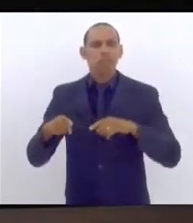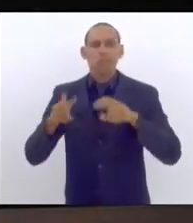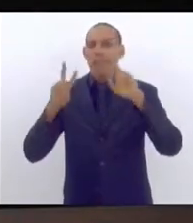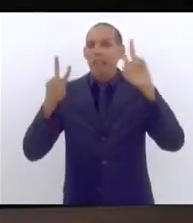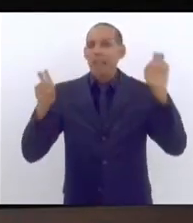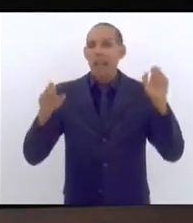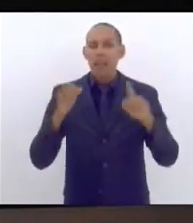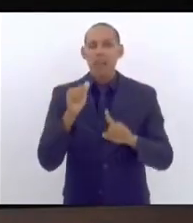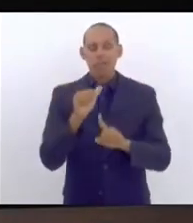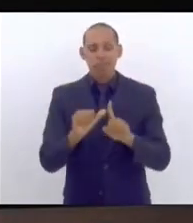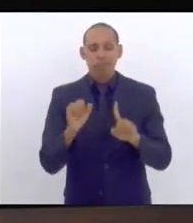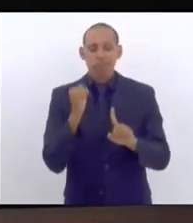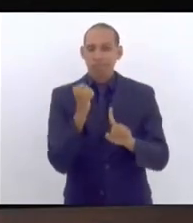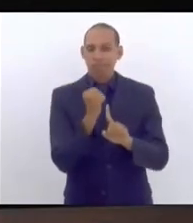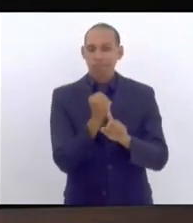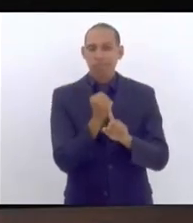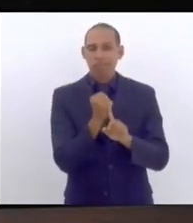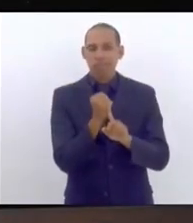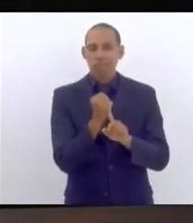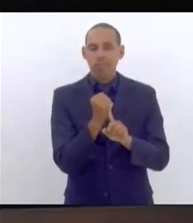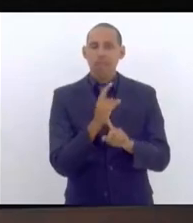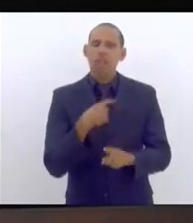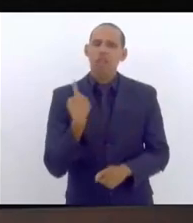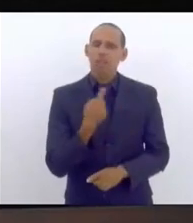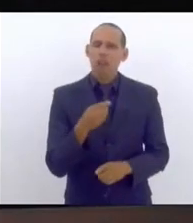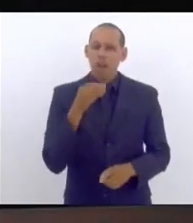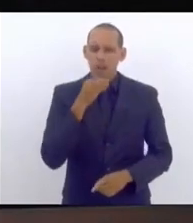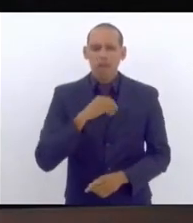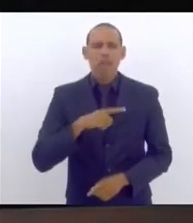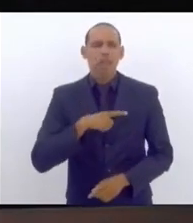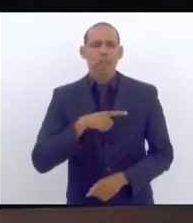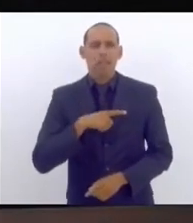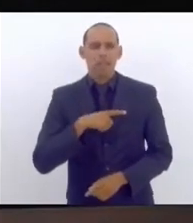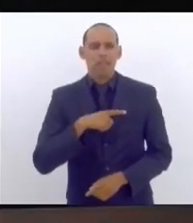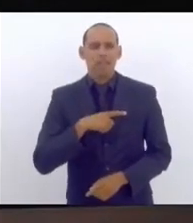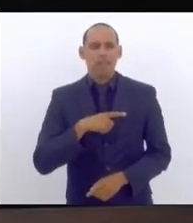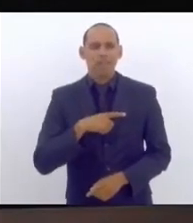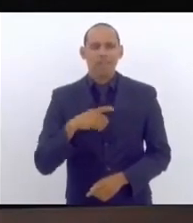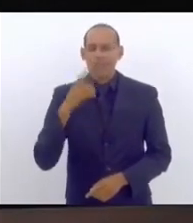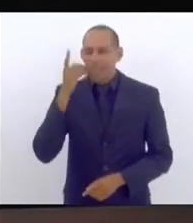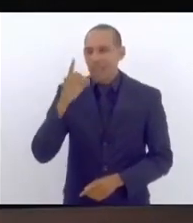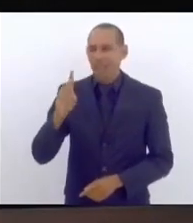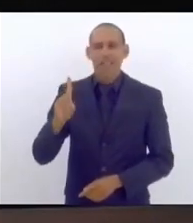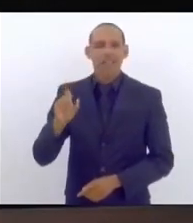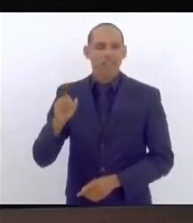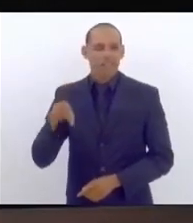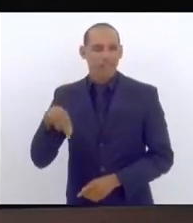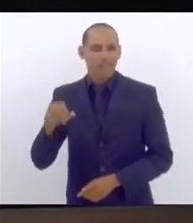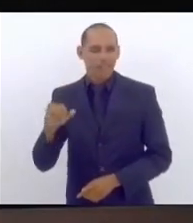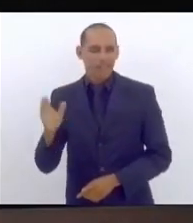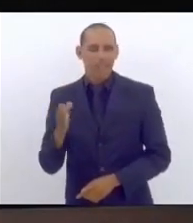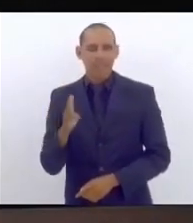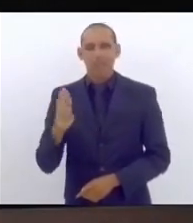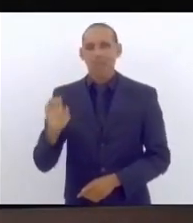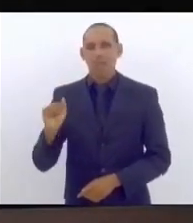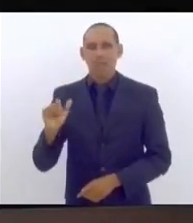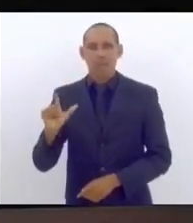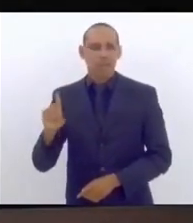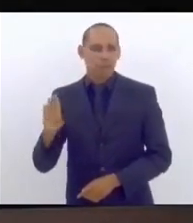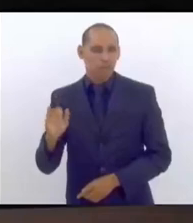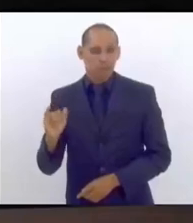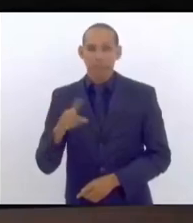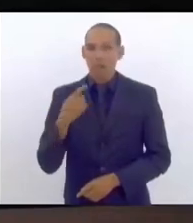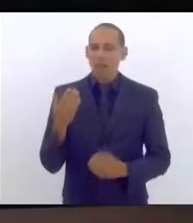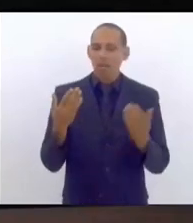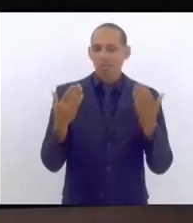do feminicídio. E nós tivemos oportunidade, deputada Dani Balbi, de fazer um comparativo com aquilo